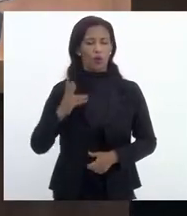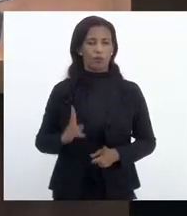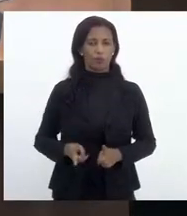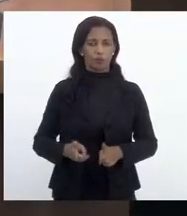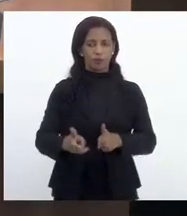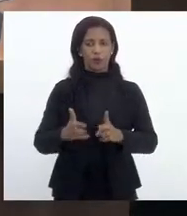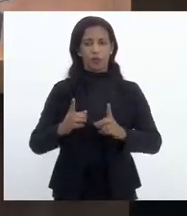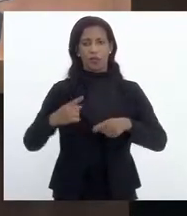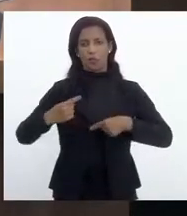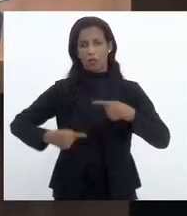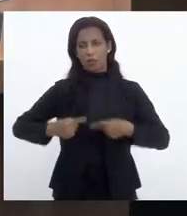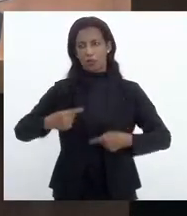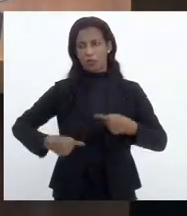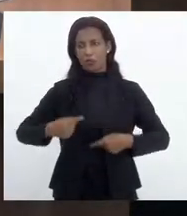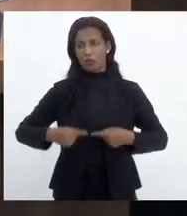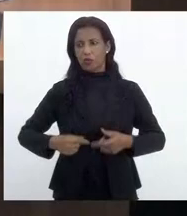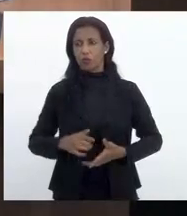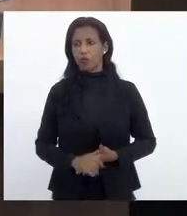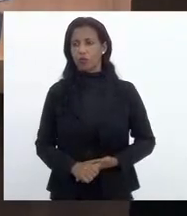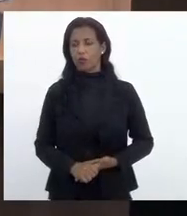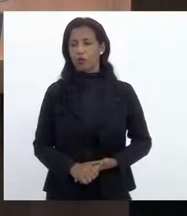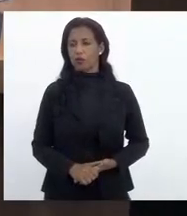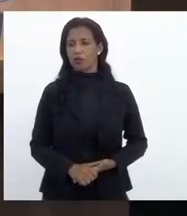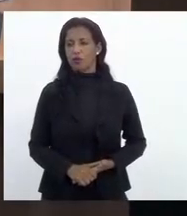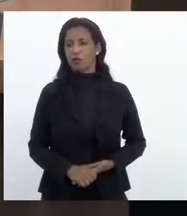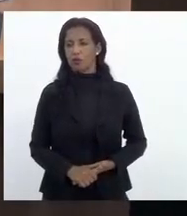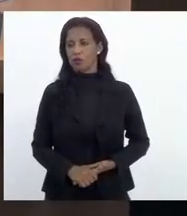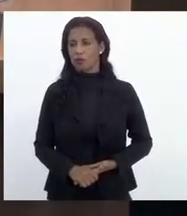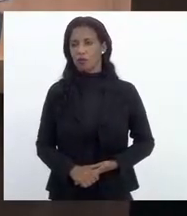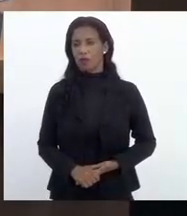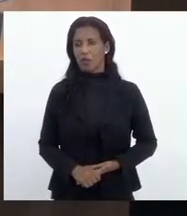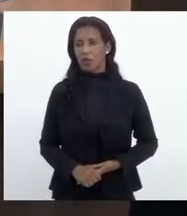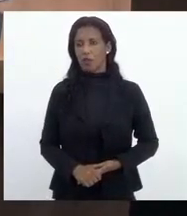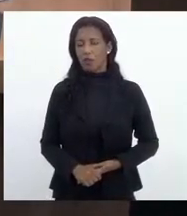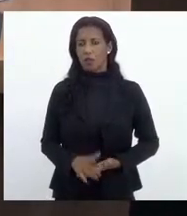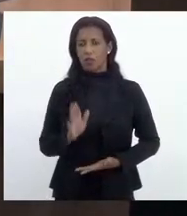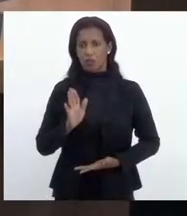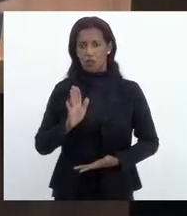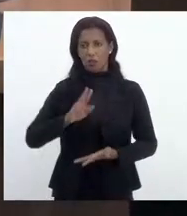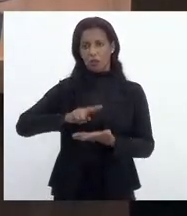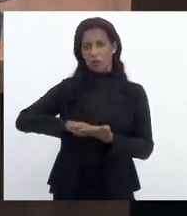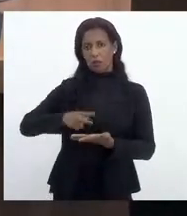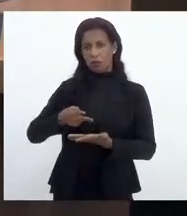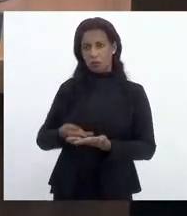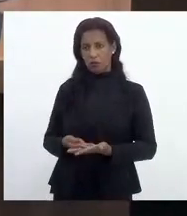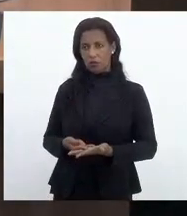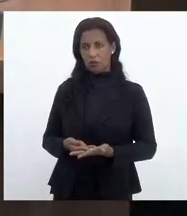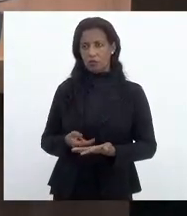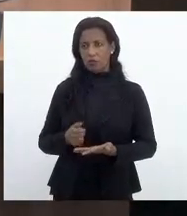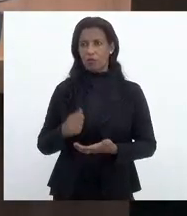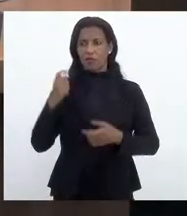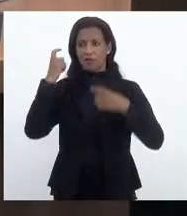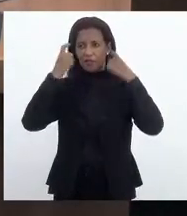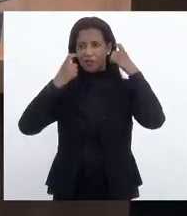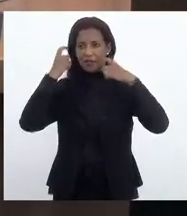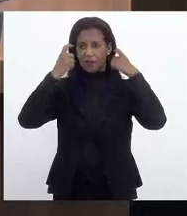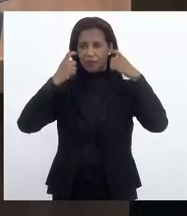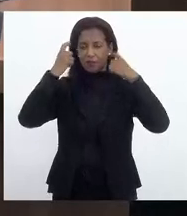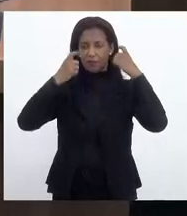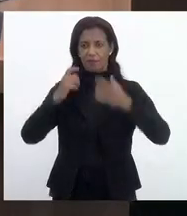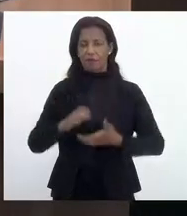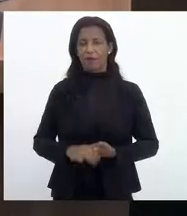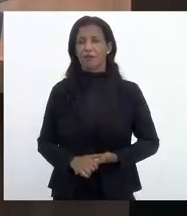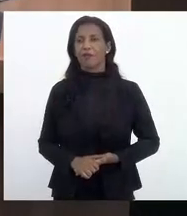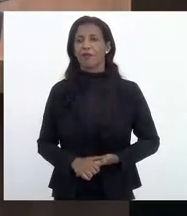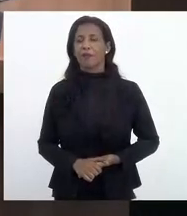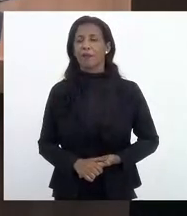que discutir o serviço público nesse estado São dezenas de certificados e associações se preocupam com o